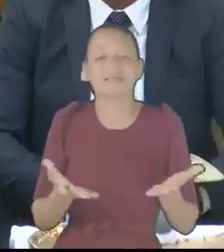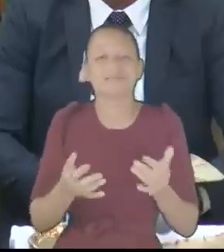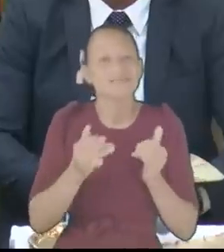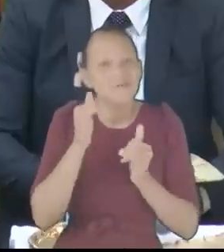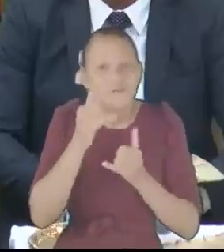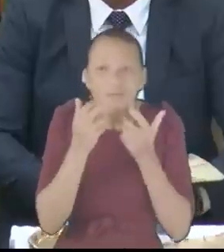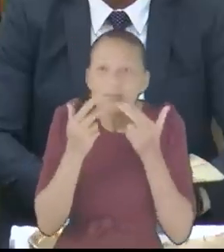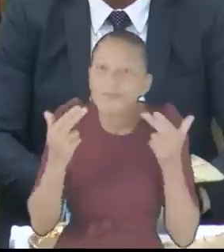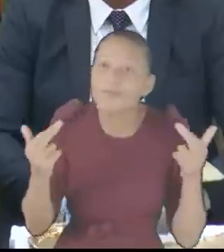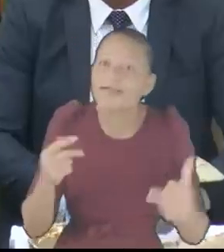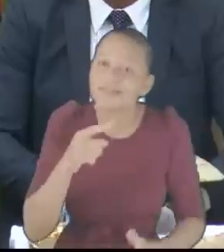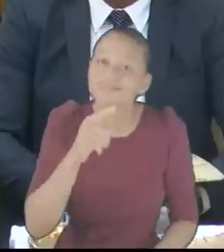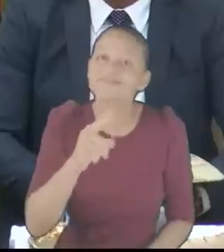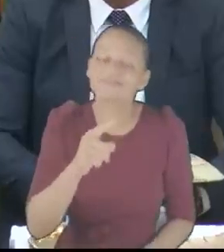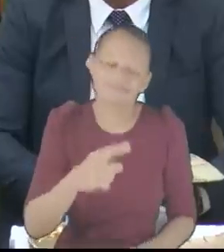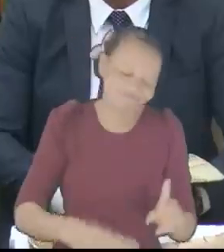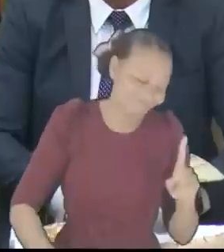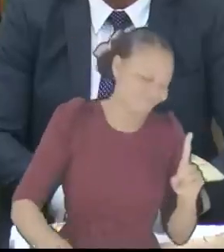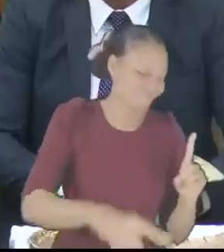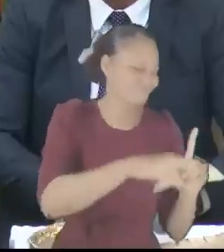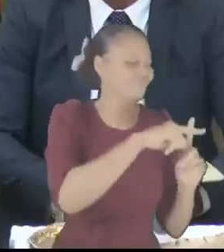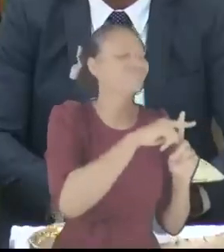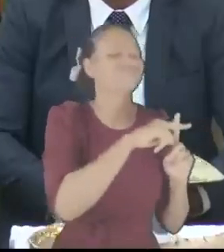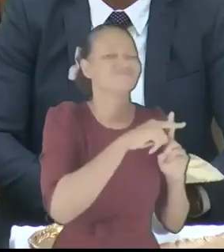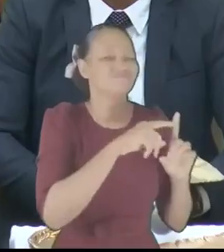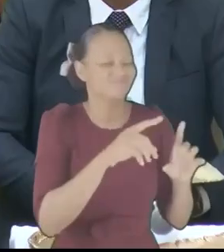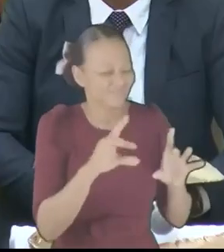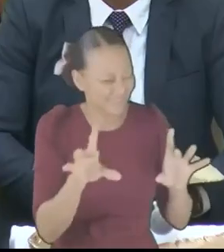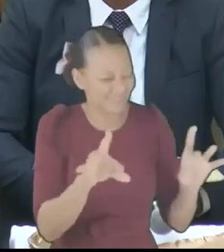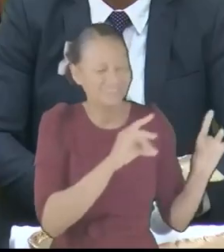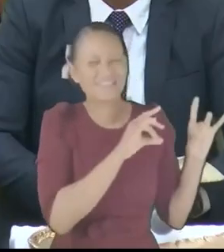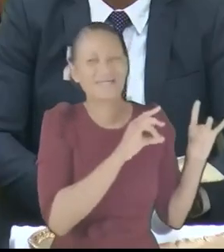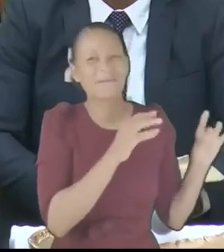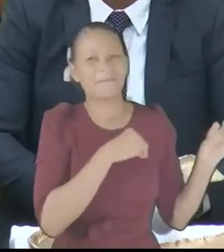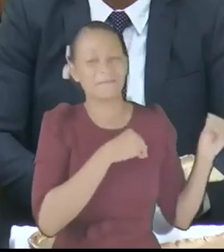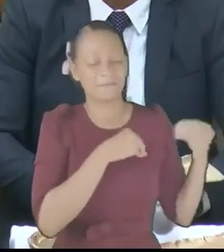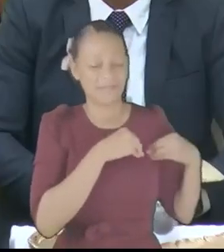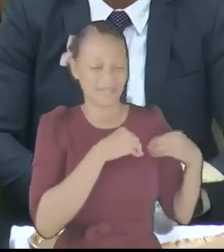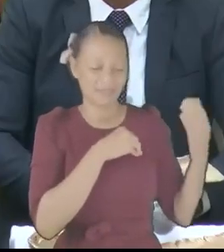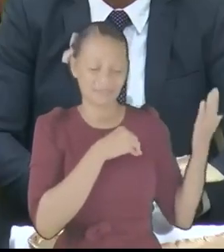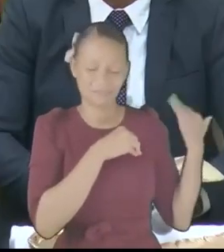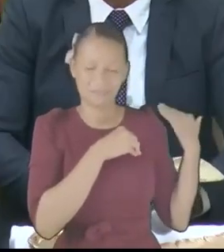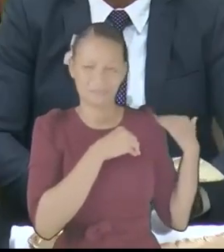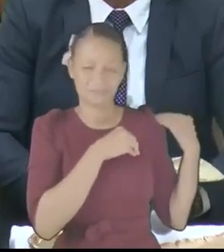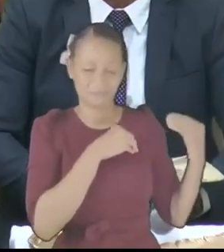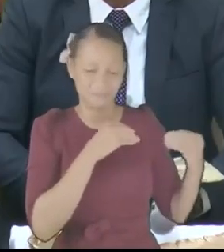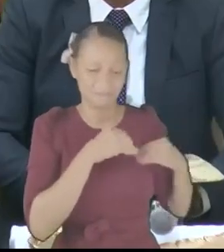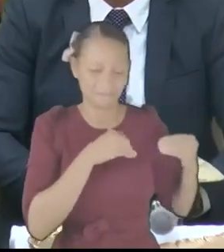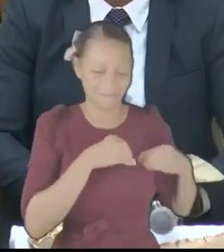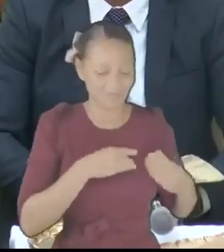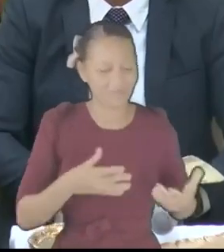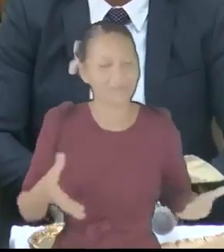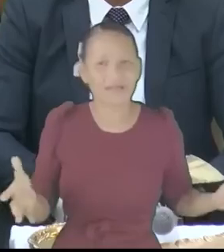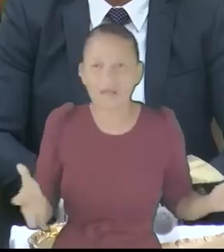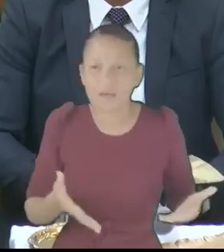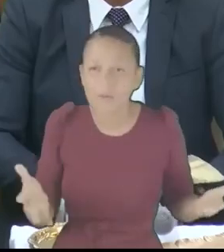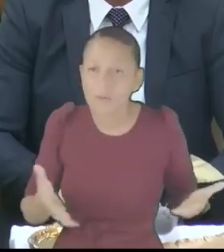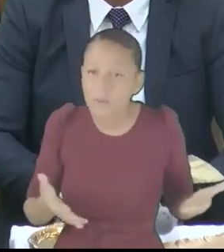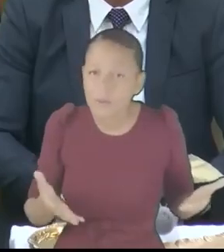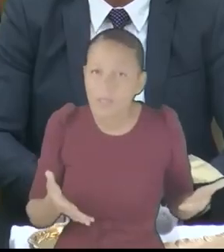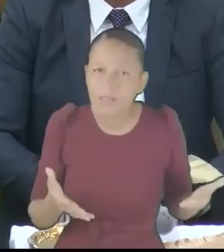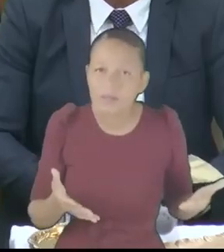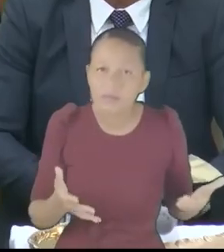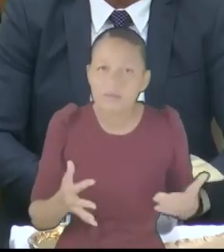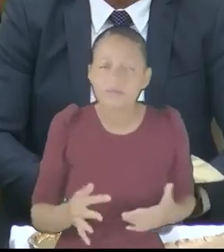boa para você. Lá na cruz foram cravados pecados passados, pecados presentes